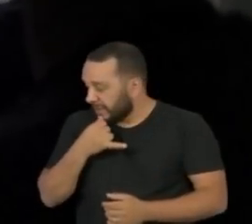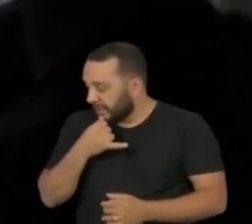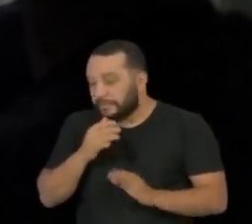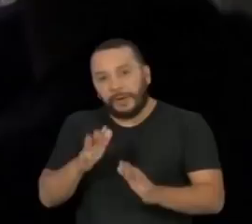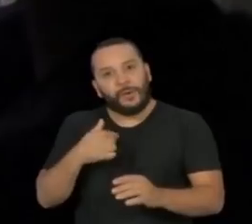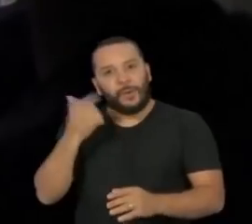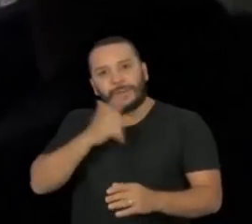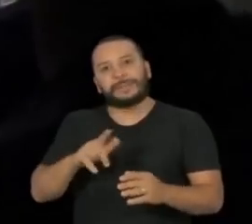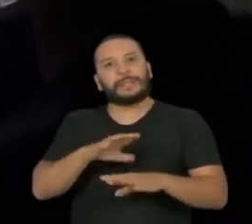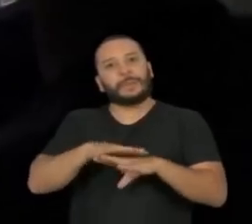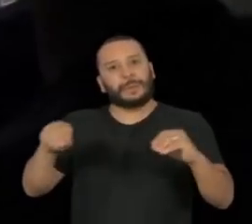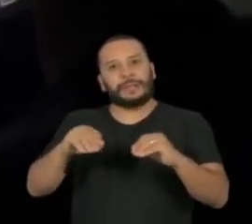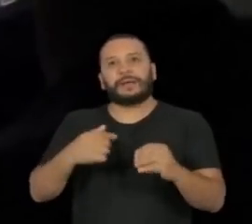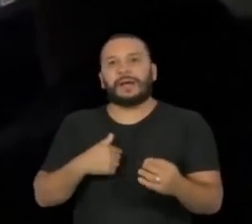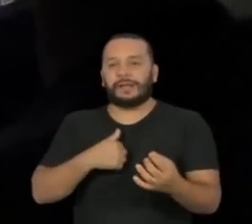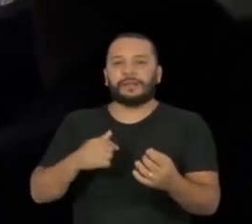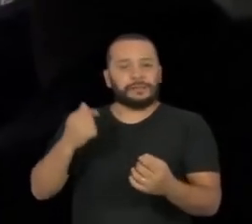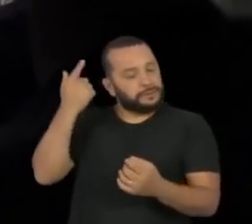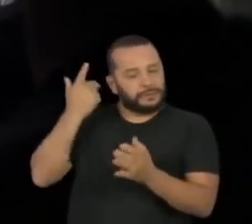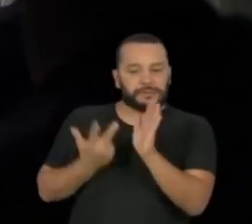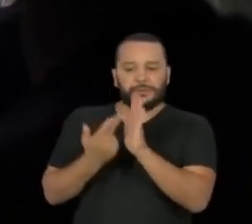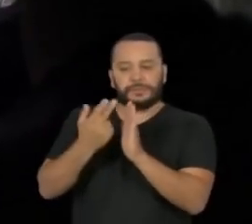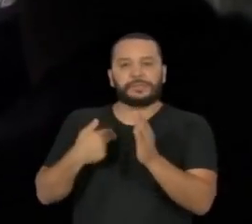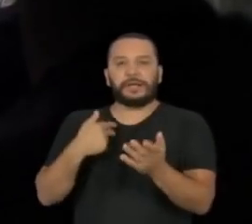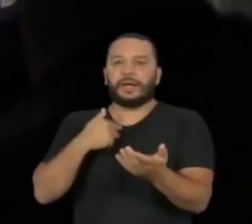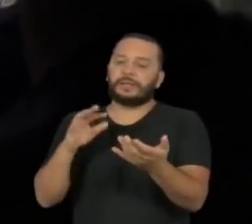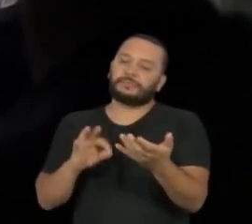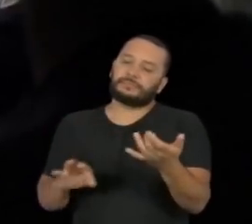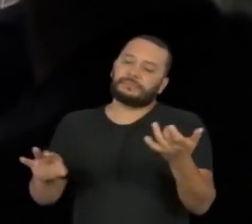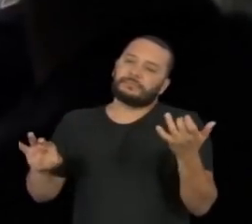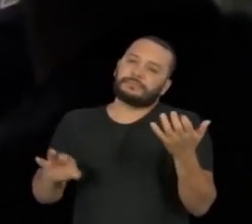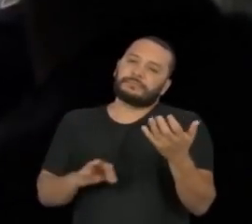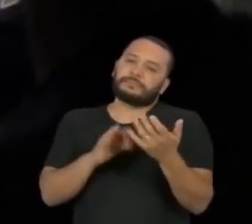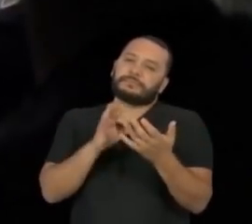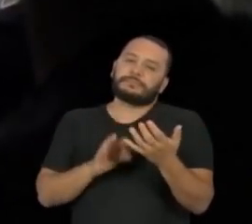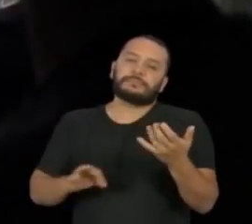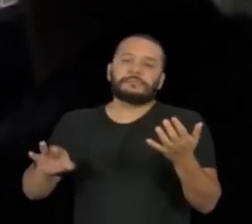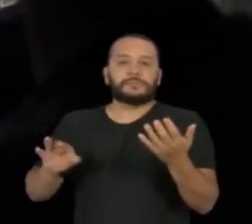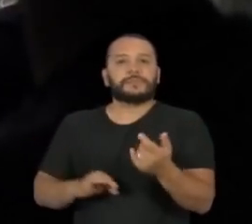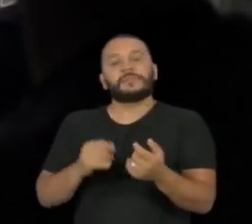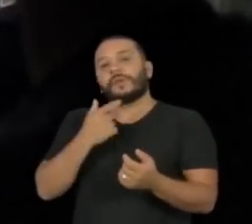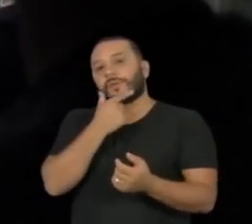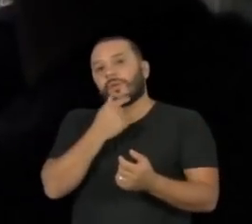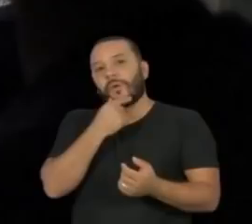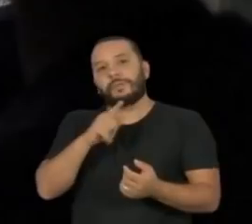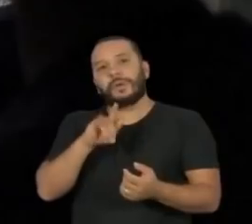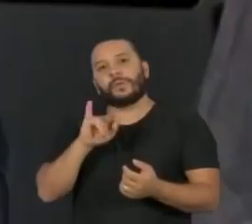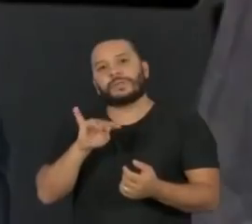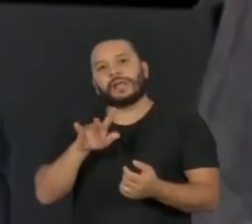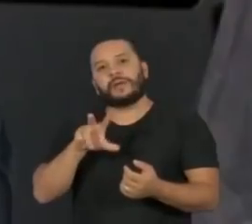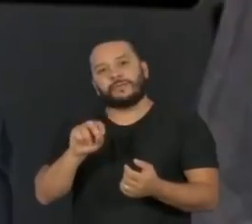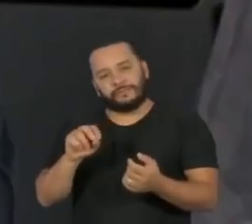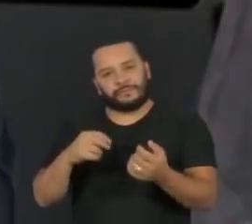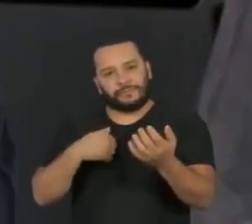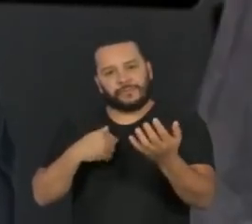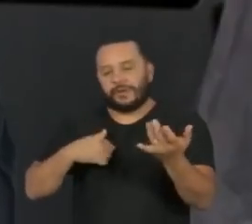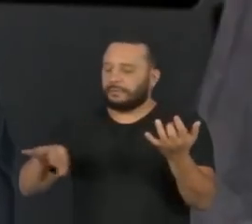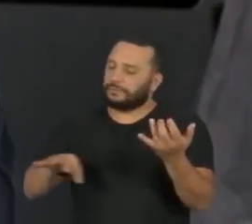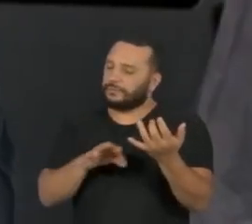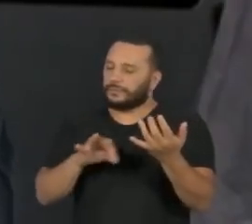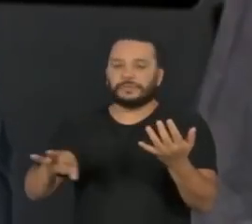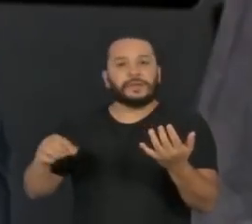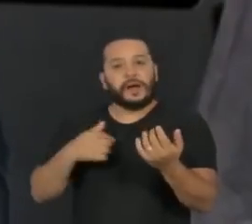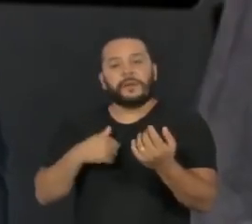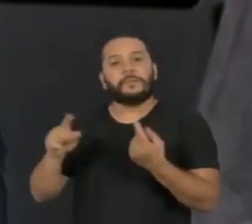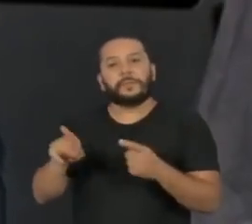Enquanto os cirurgiões trabalhavam, Dagmar interpretava obras do compositor Gustav Mahler, a música